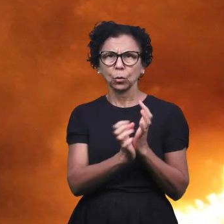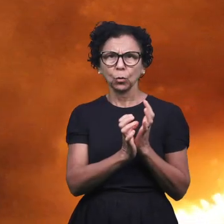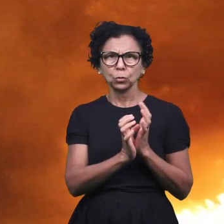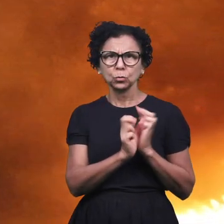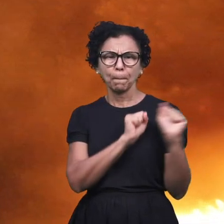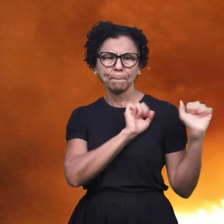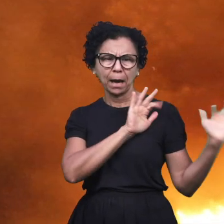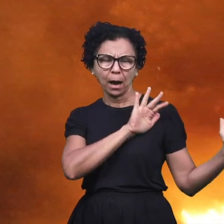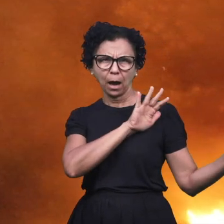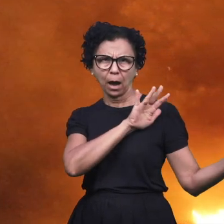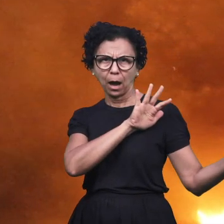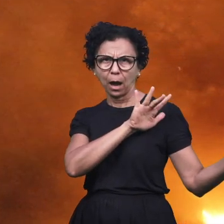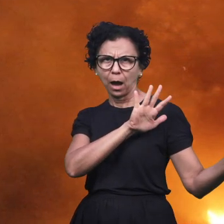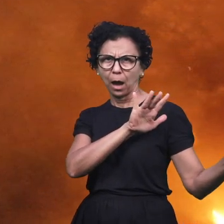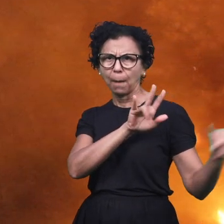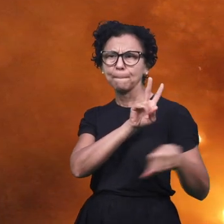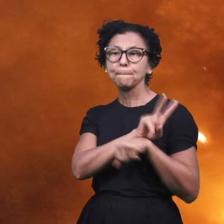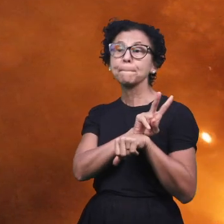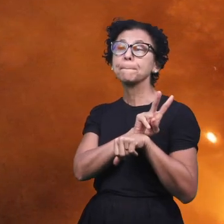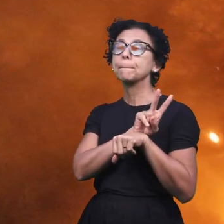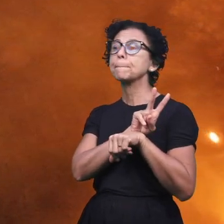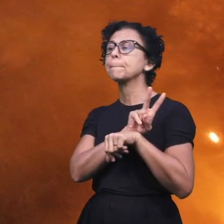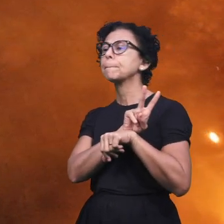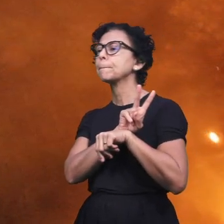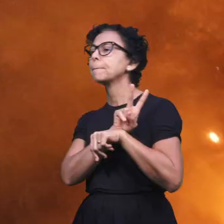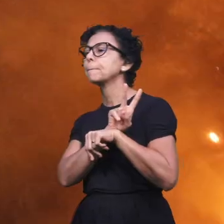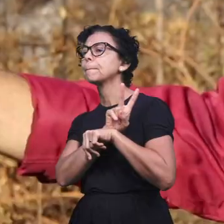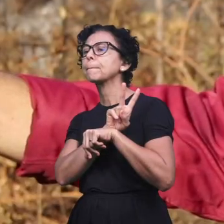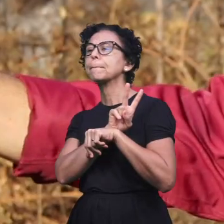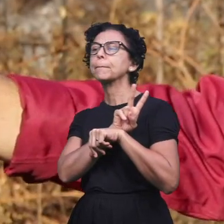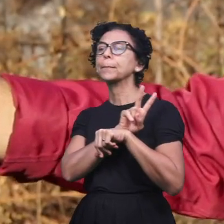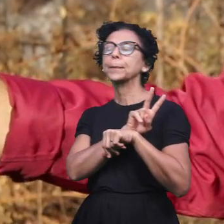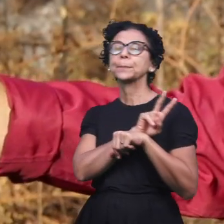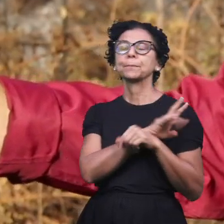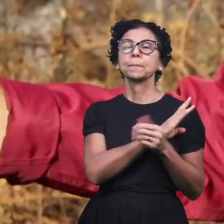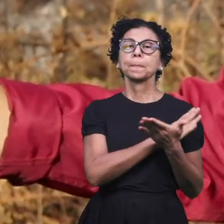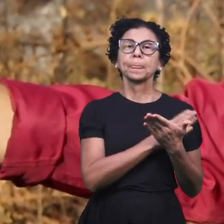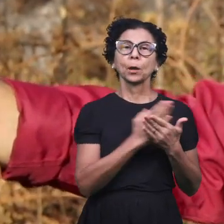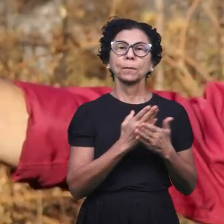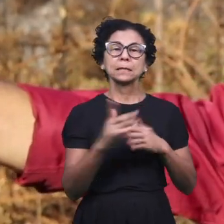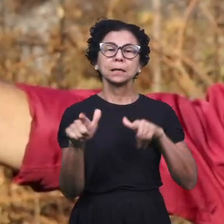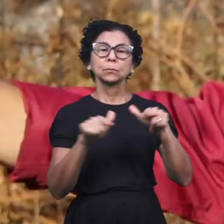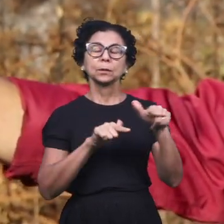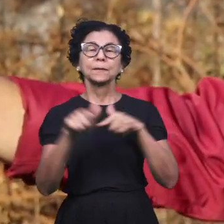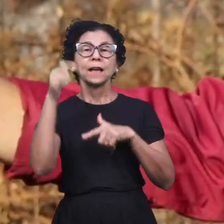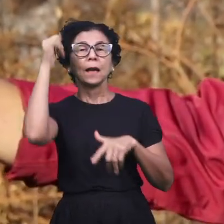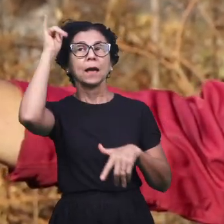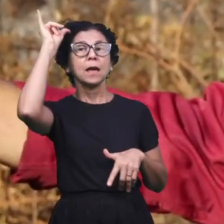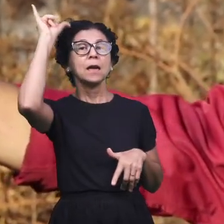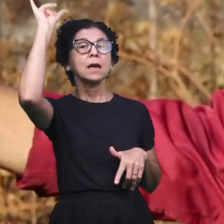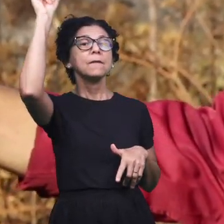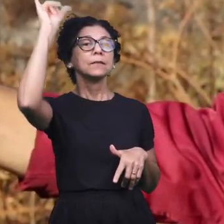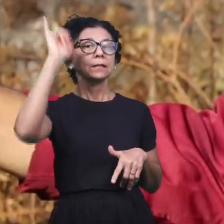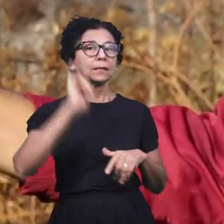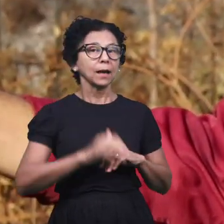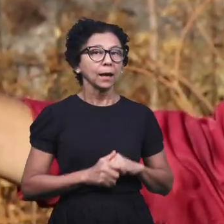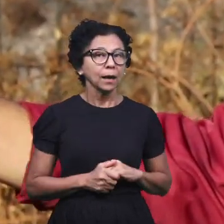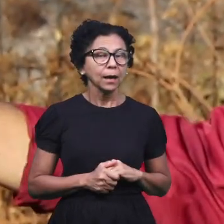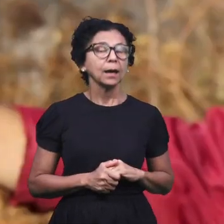para eles estarem de prontidão. Naquele dia, nós iniciamos os trabalhos de prevenção,